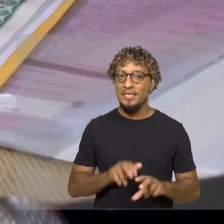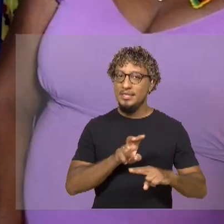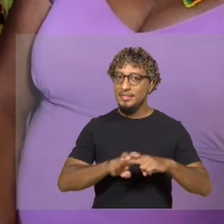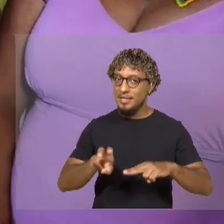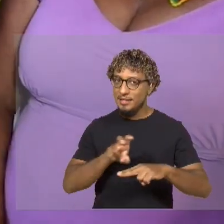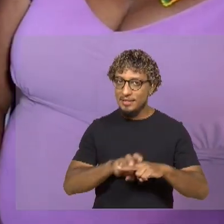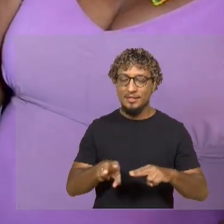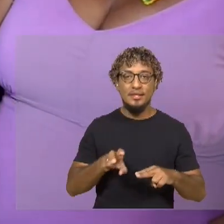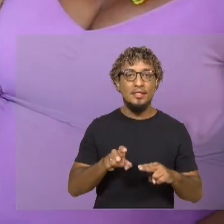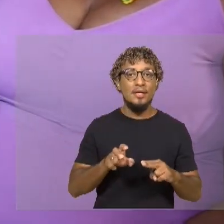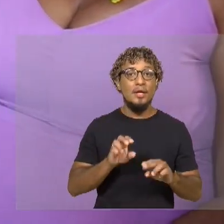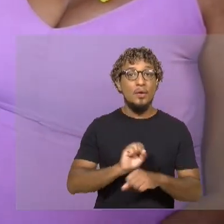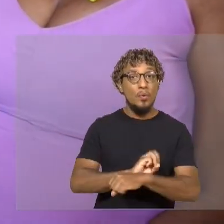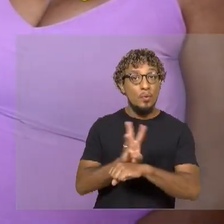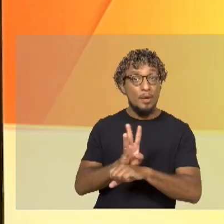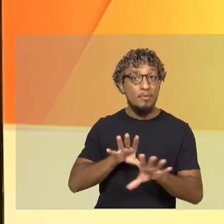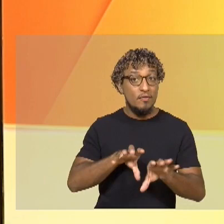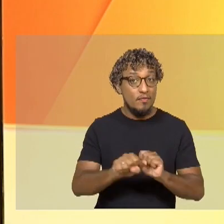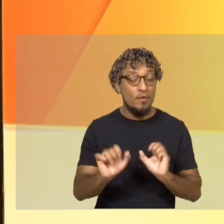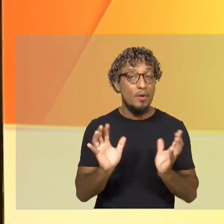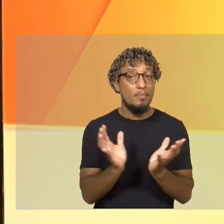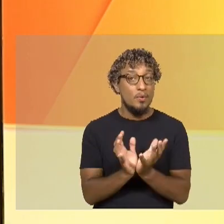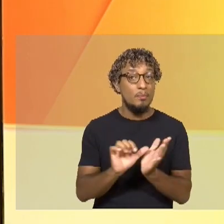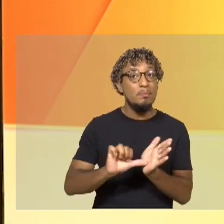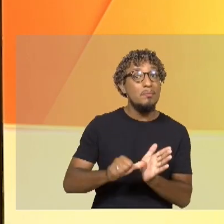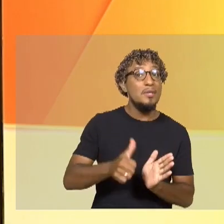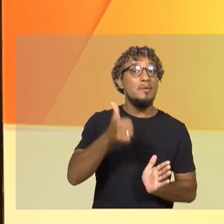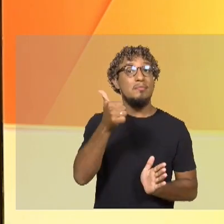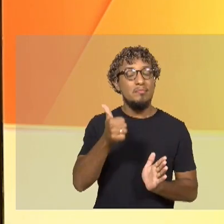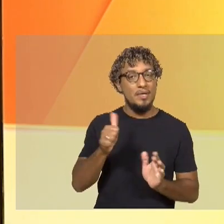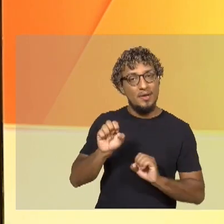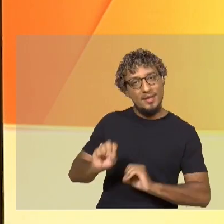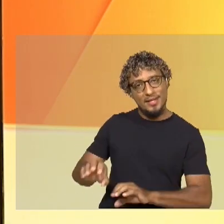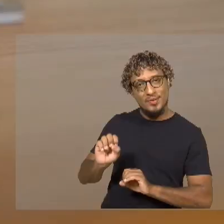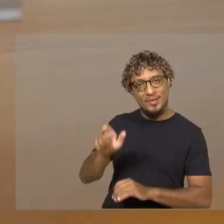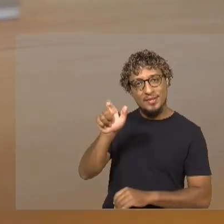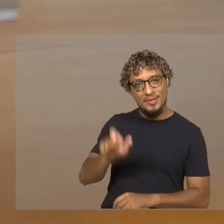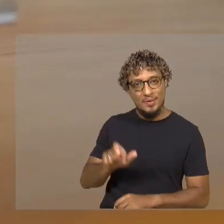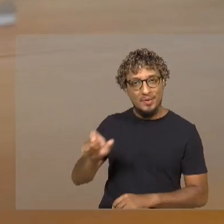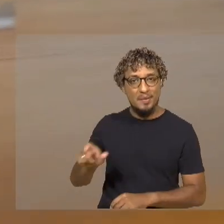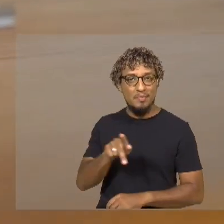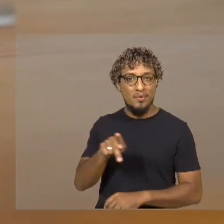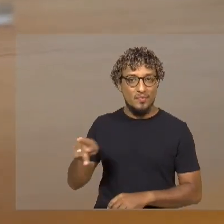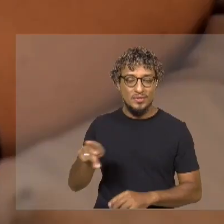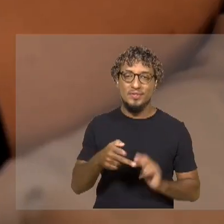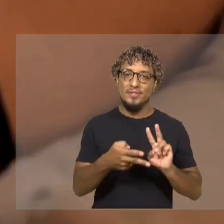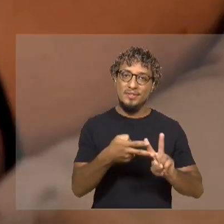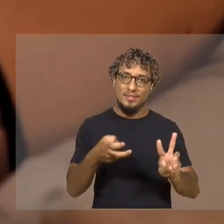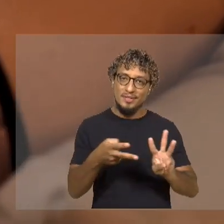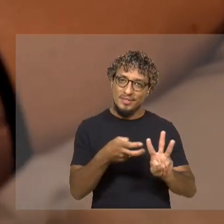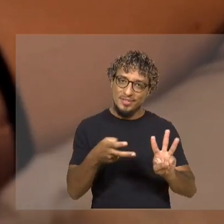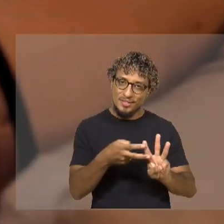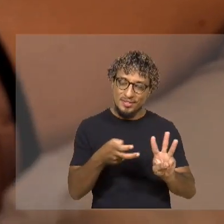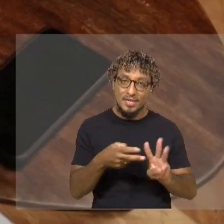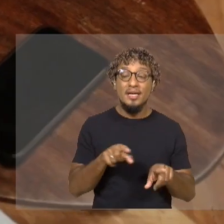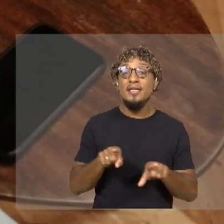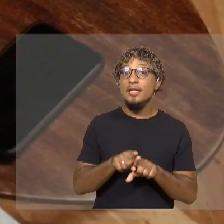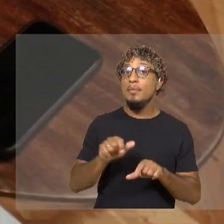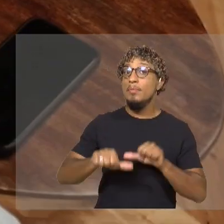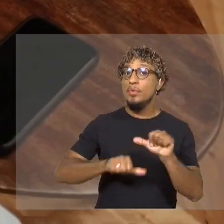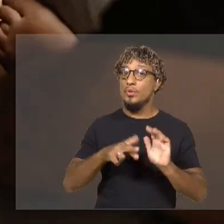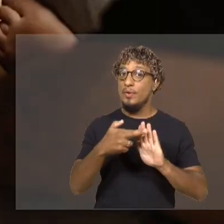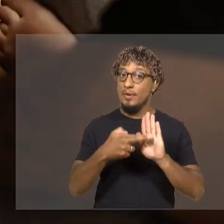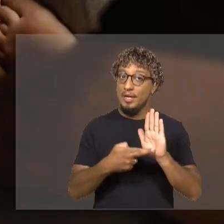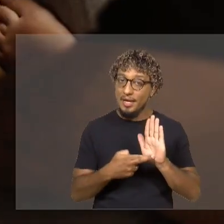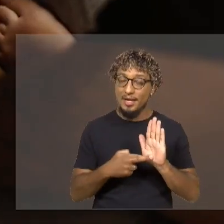primeira turma de educadoras indígenas. E saiba o que muda com a nova regra para taxação de compras online. Esse é o